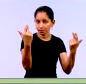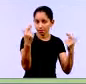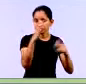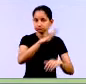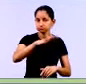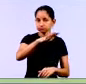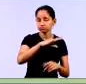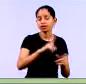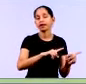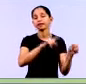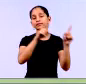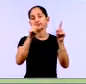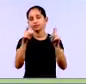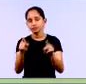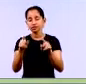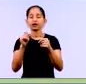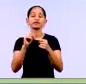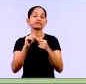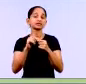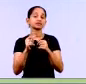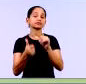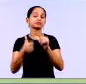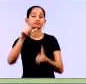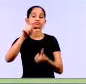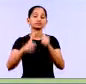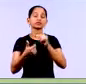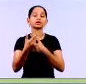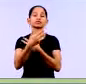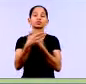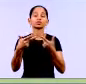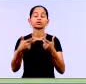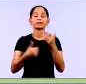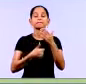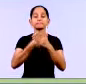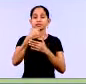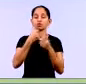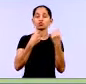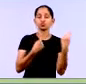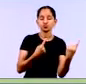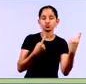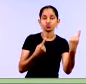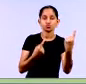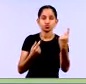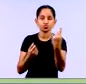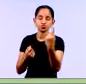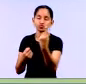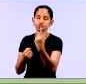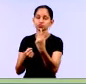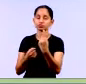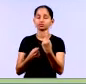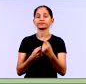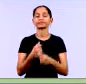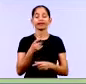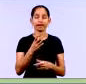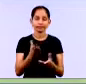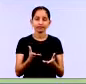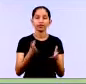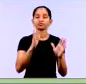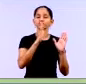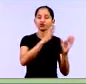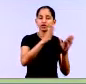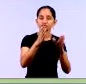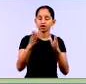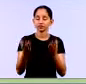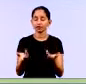custos indiretos, observando as seguintes premissas. Cada produto Sigma é composto de 3 unidades